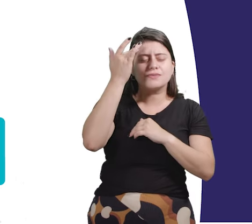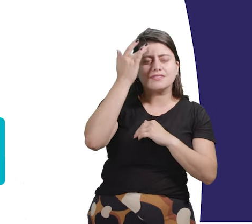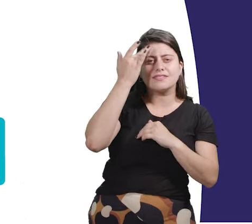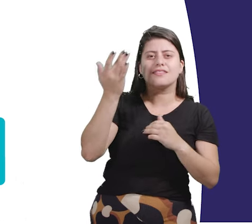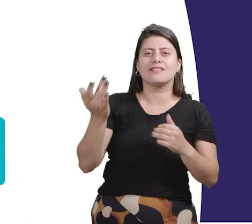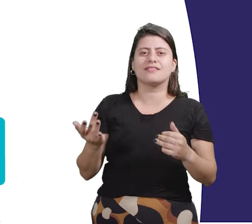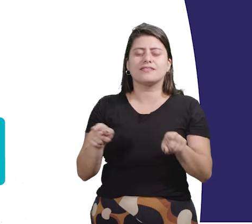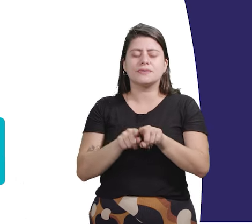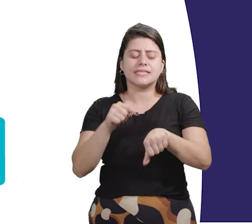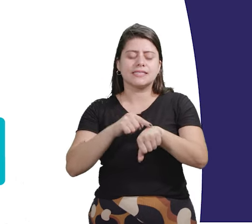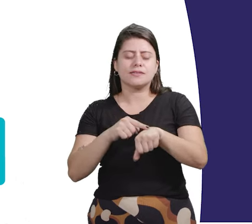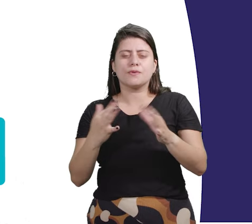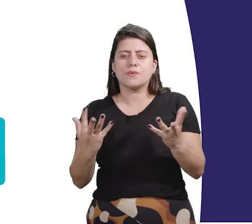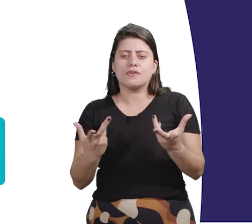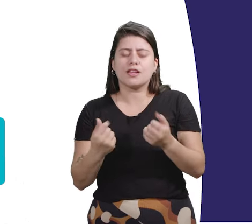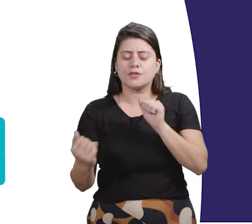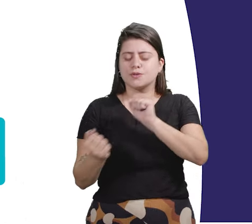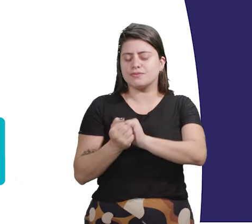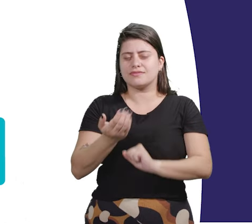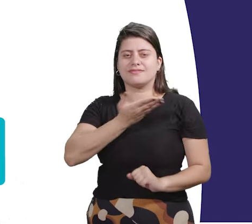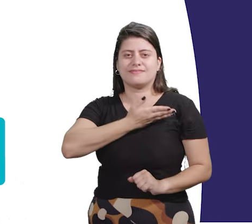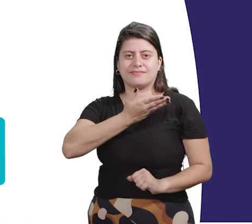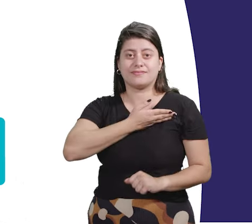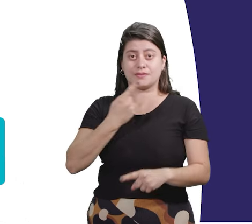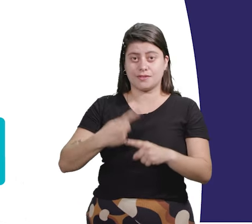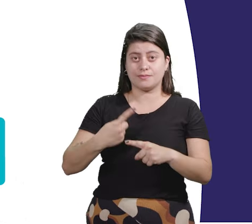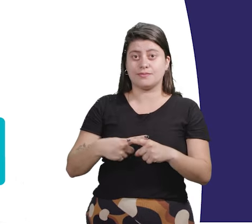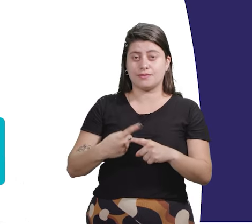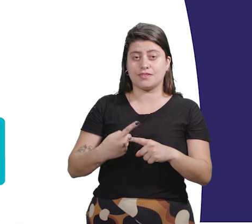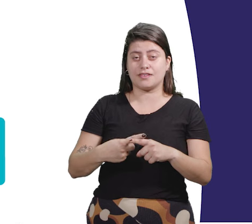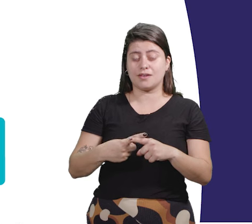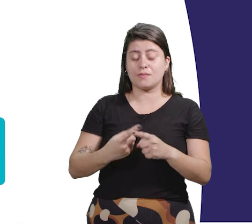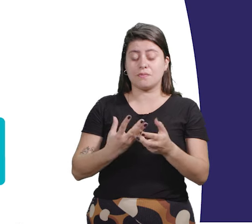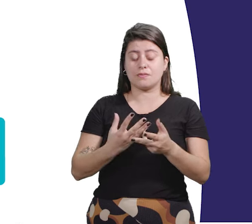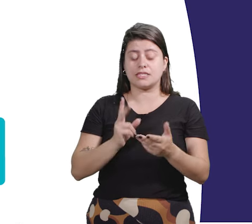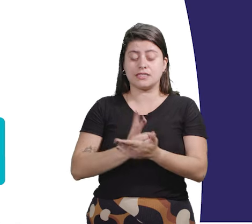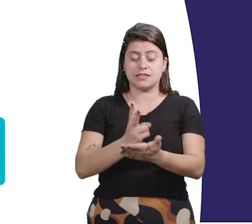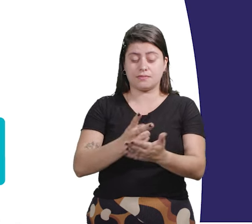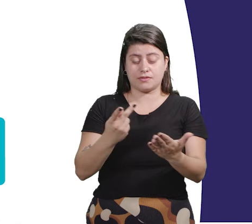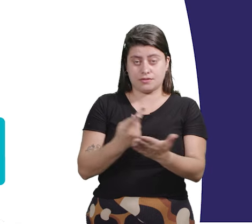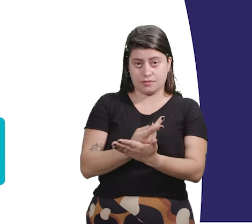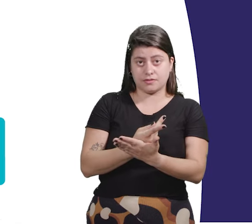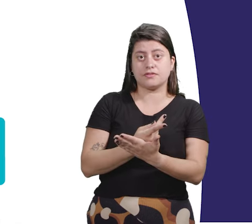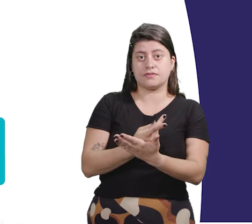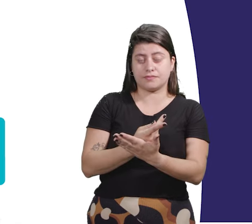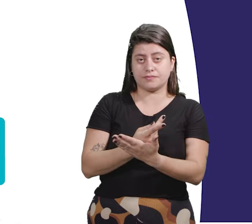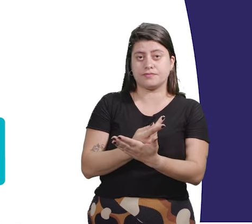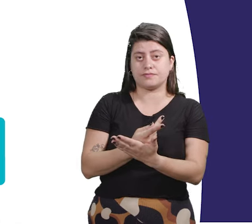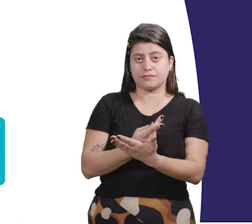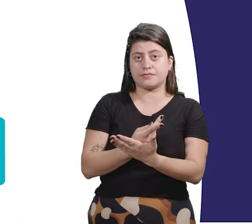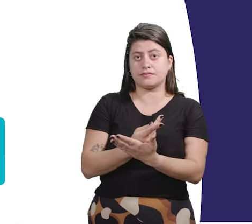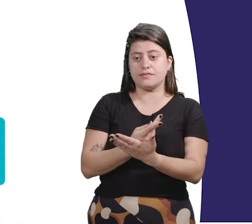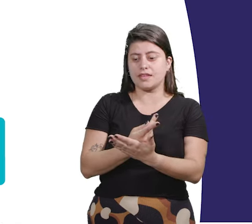saúde mental, um tempo de qualidade ali com os amigos, porque acontecem que muitos às vezes